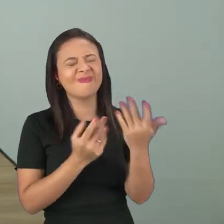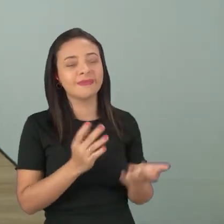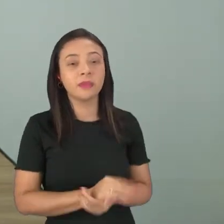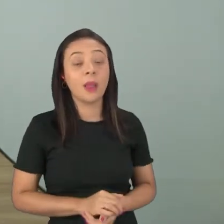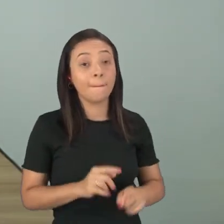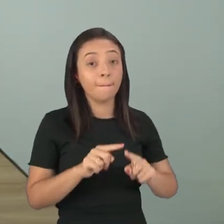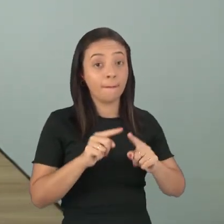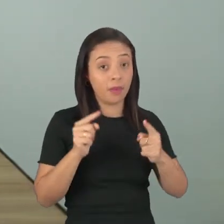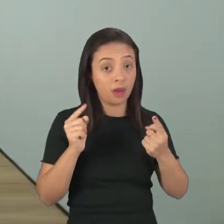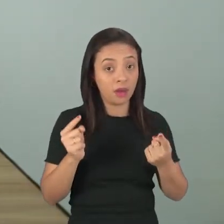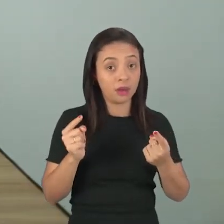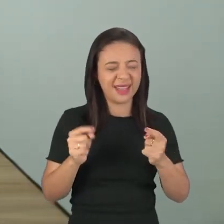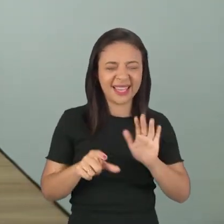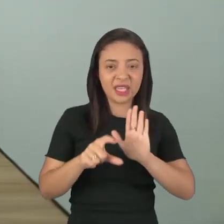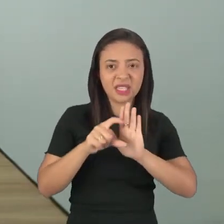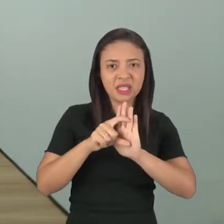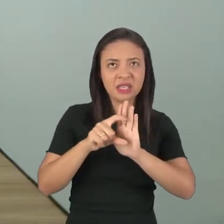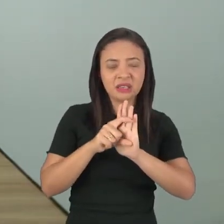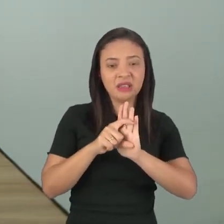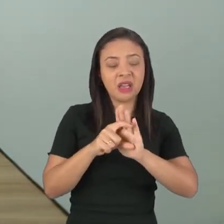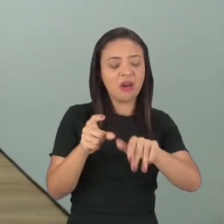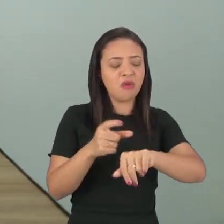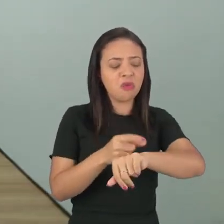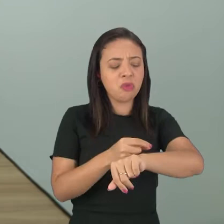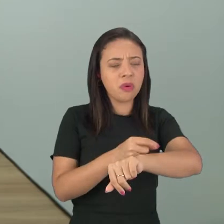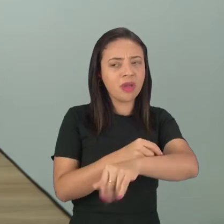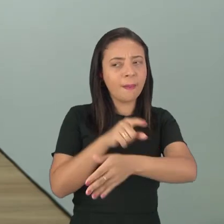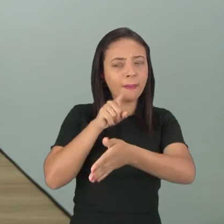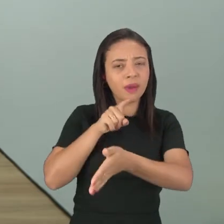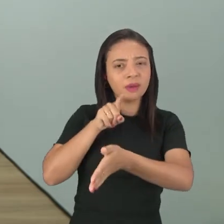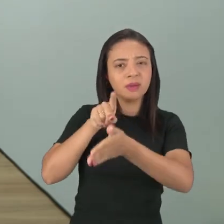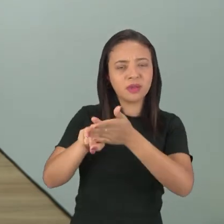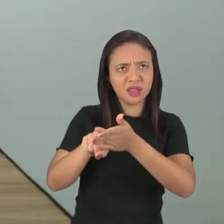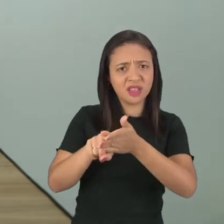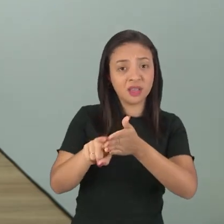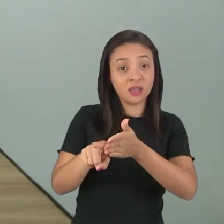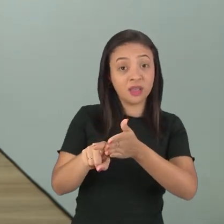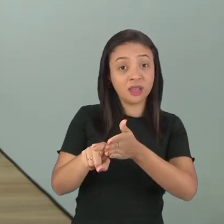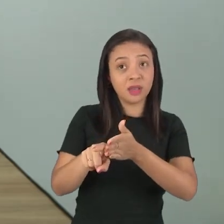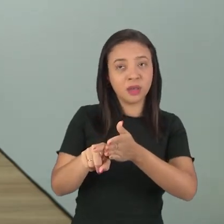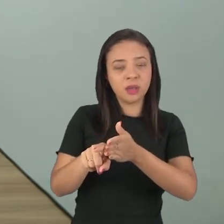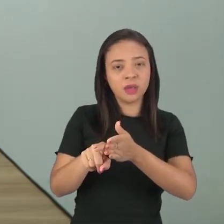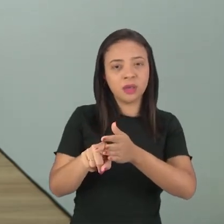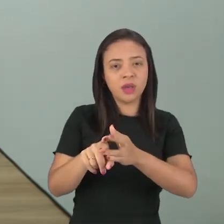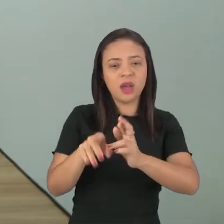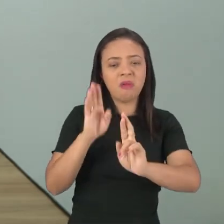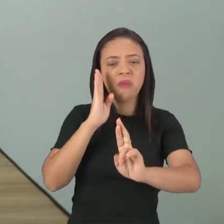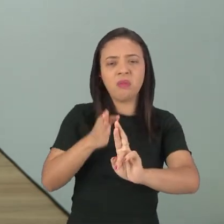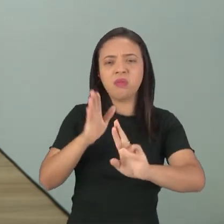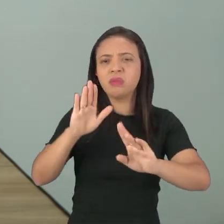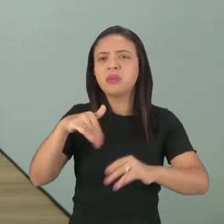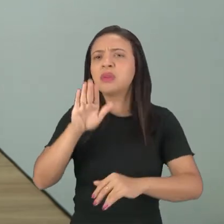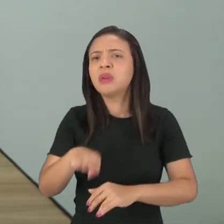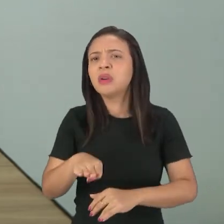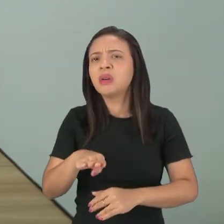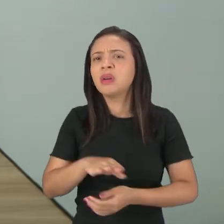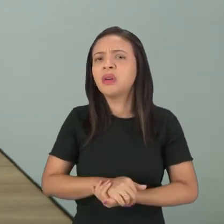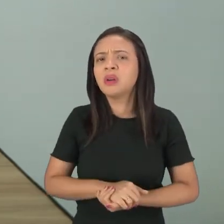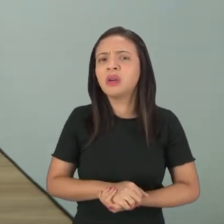fragmento a formiga então perguntou a ela está se referindo aqui